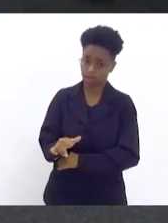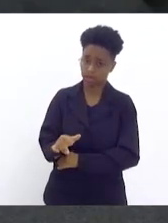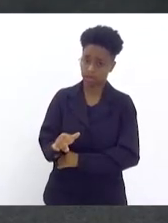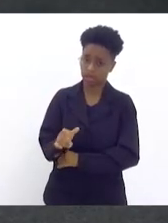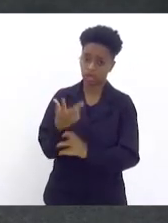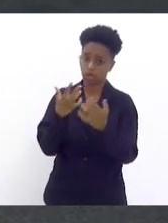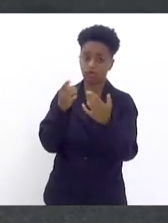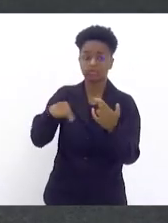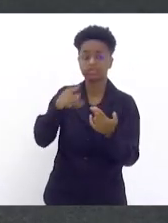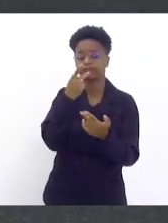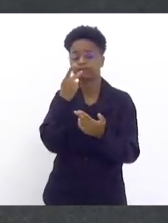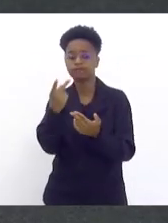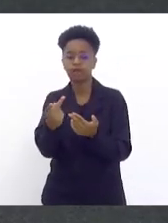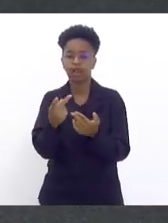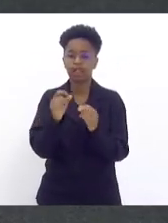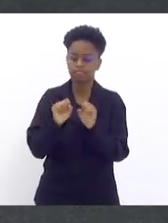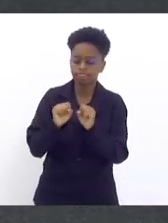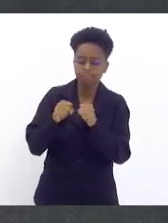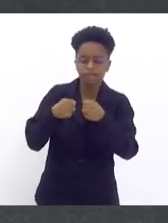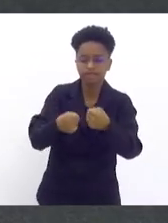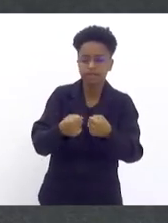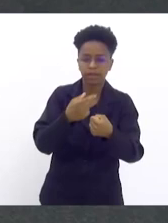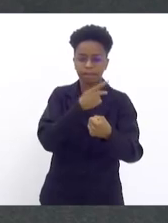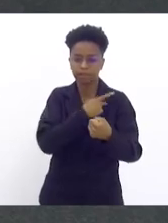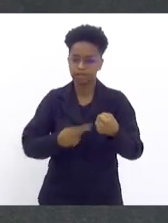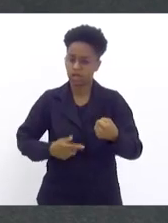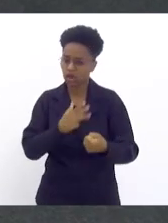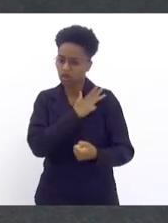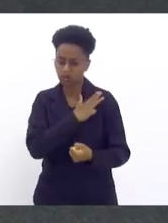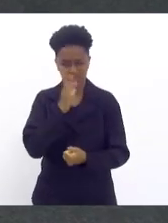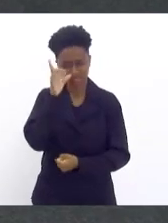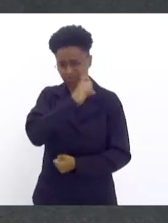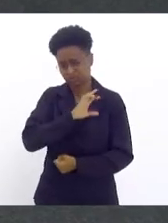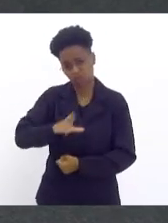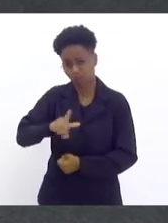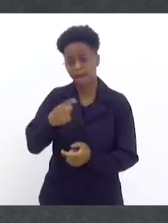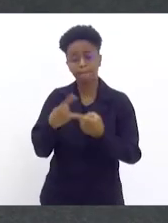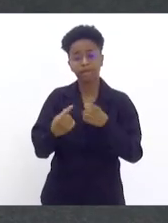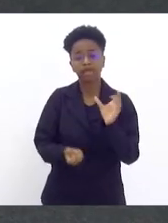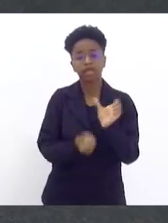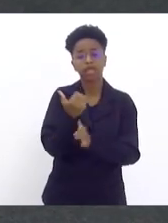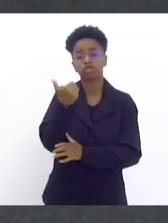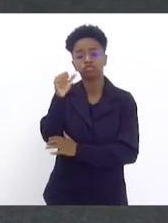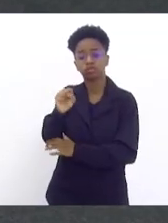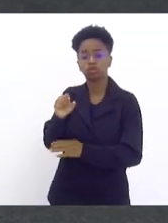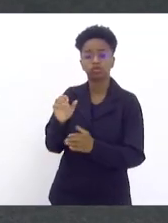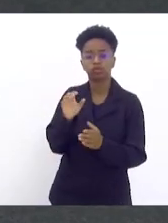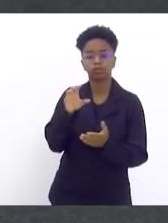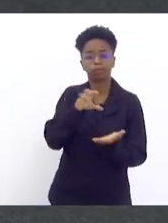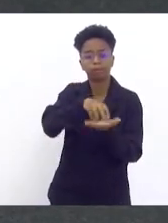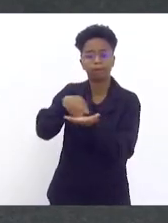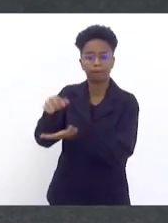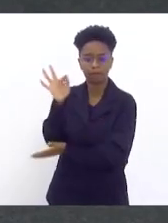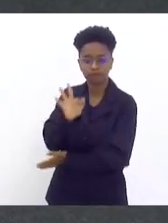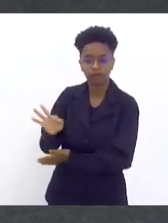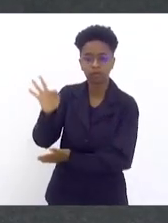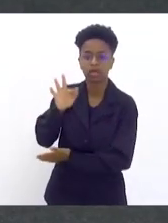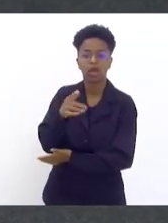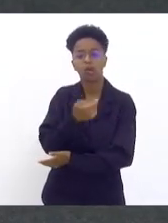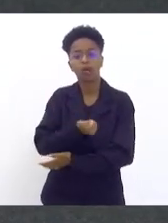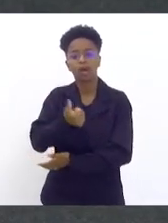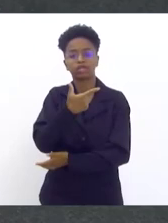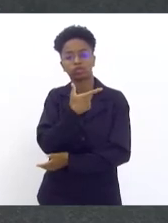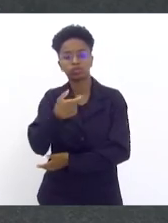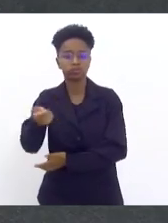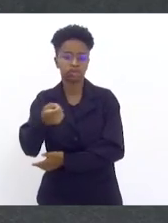colocada aqui defender o presidente Lula um presidente que construiu 18 Universidade que construiu quase 200 Campos